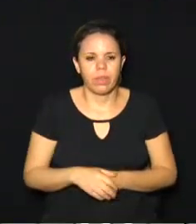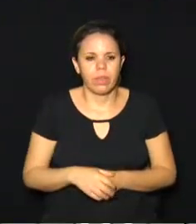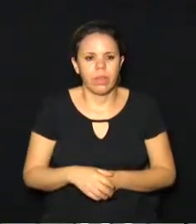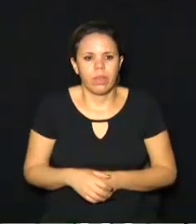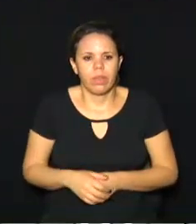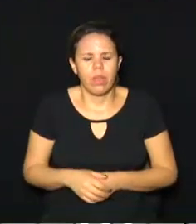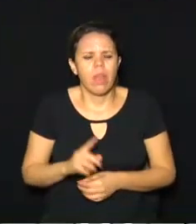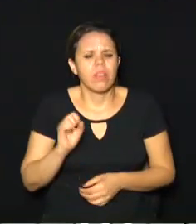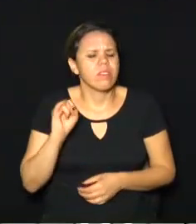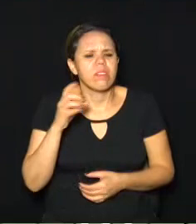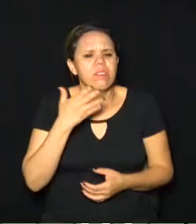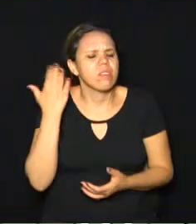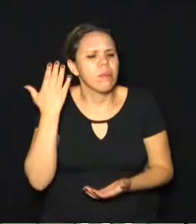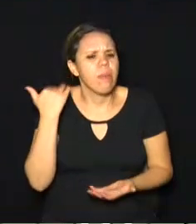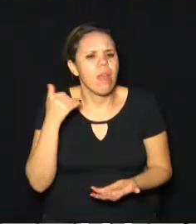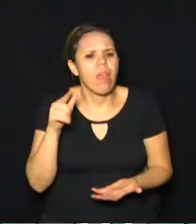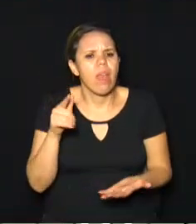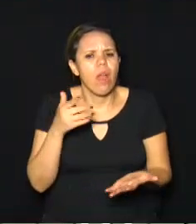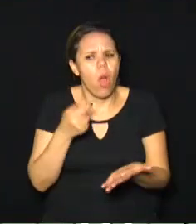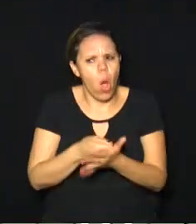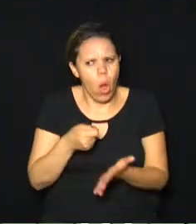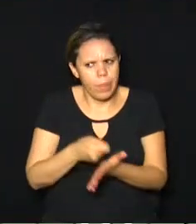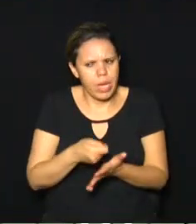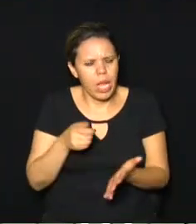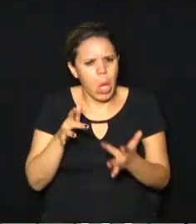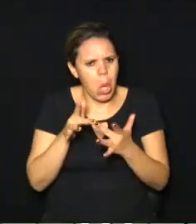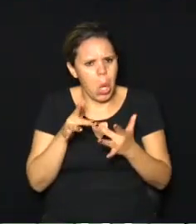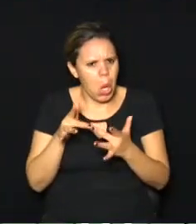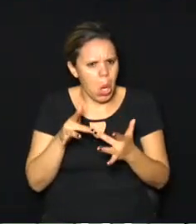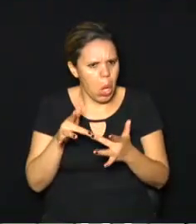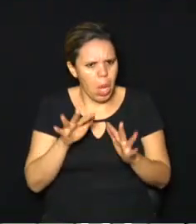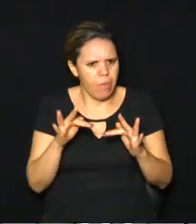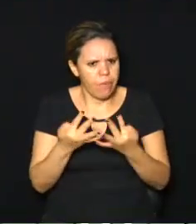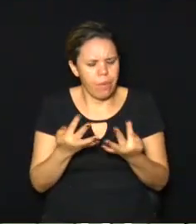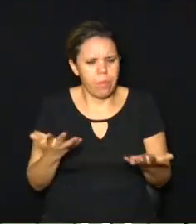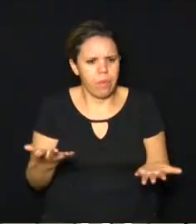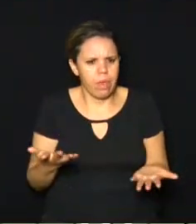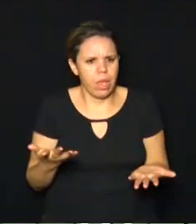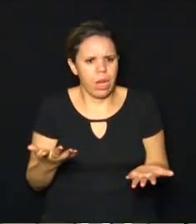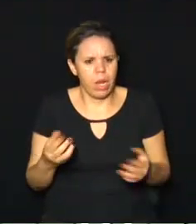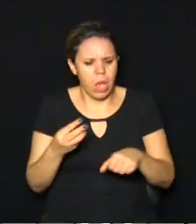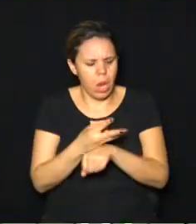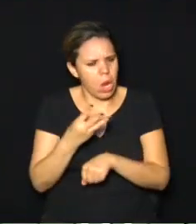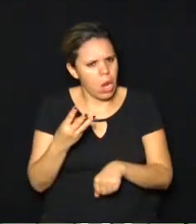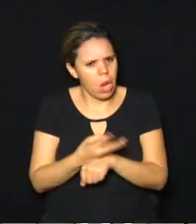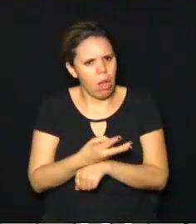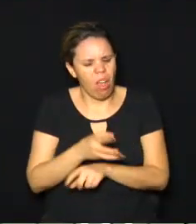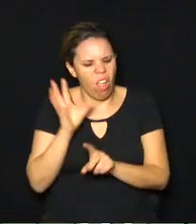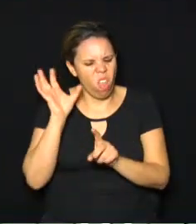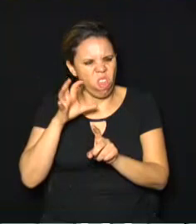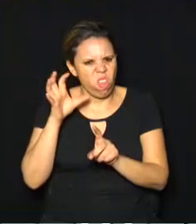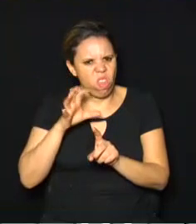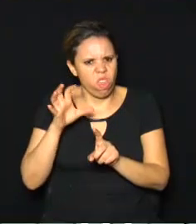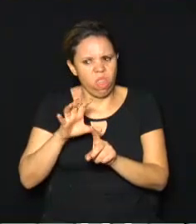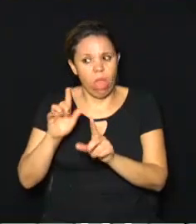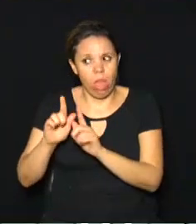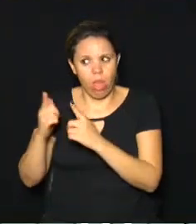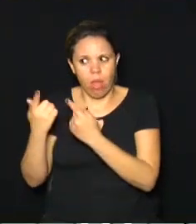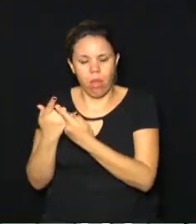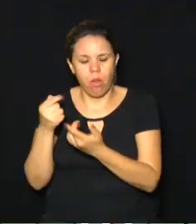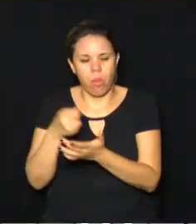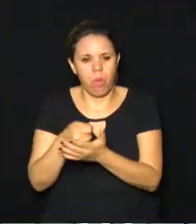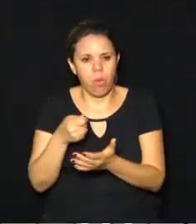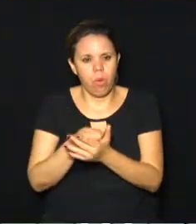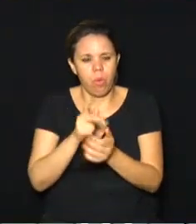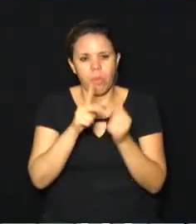se é obrigado esse contato com as famílias e pais por meio de WhatsApp. Vejo que existe uma pressão por parte da gestão em obrigar os